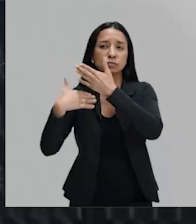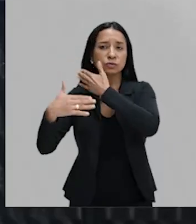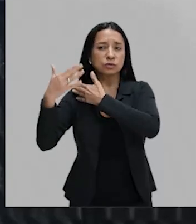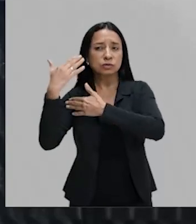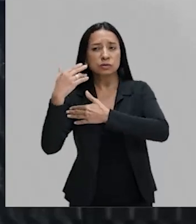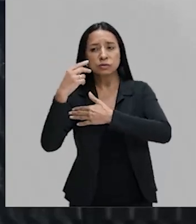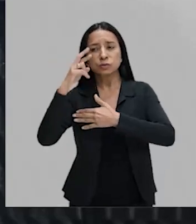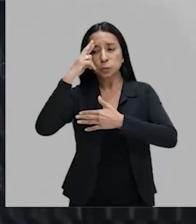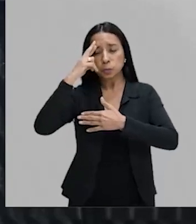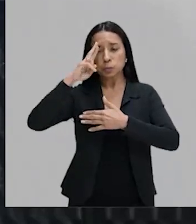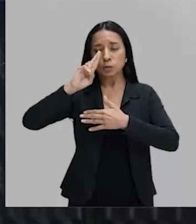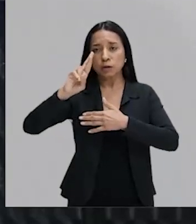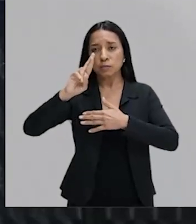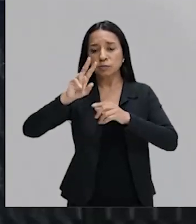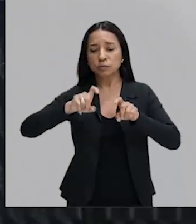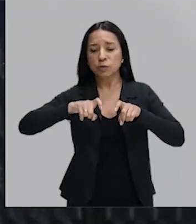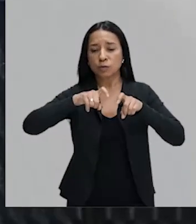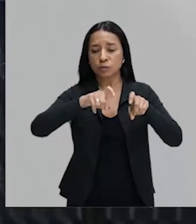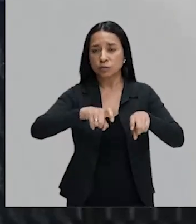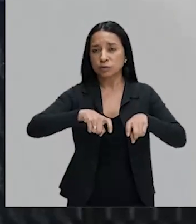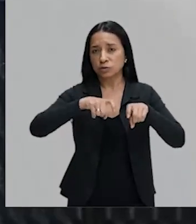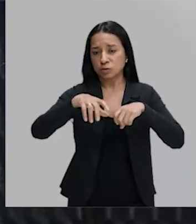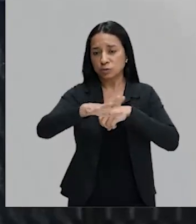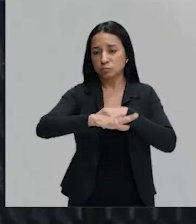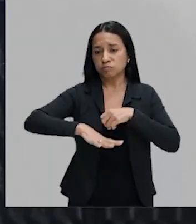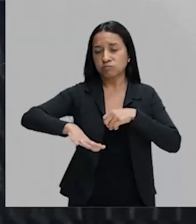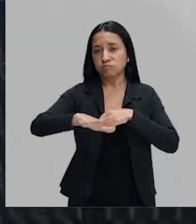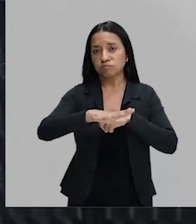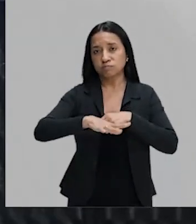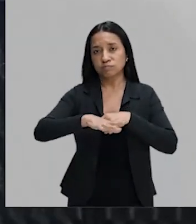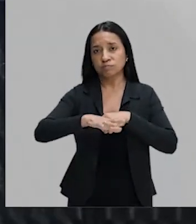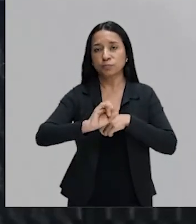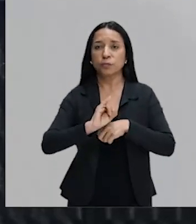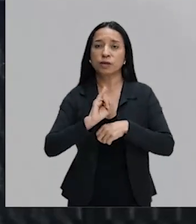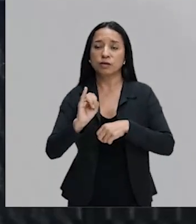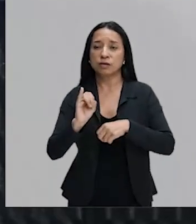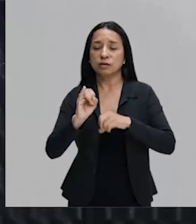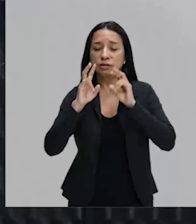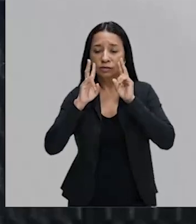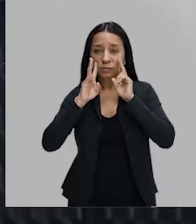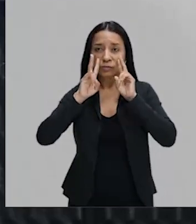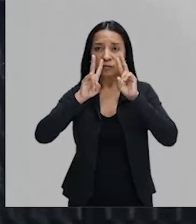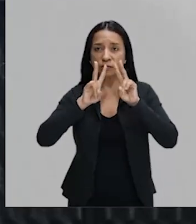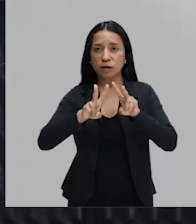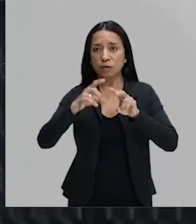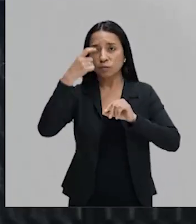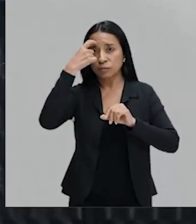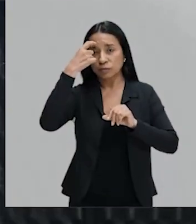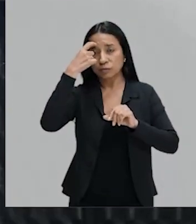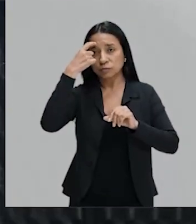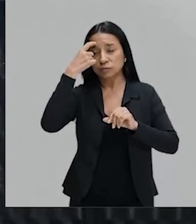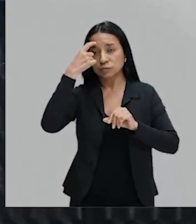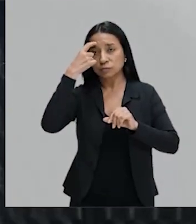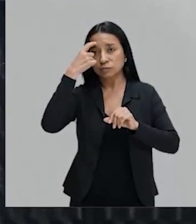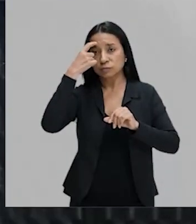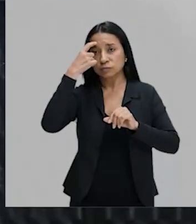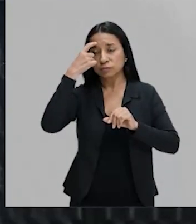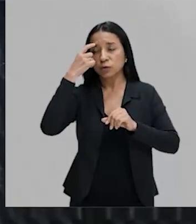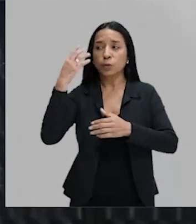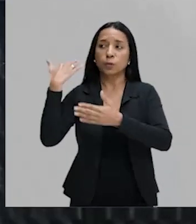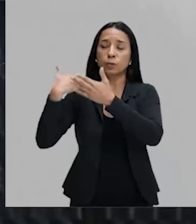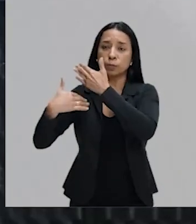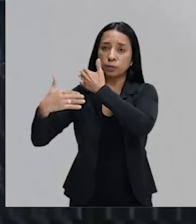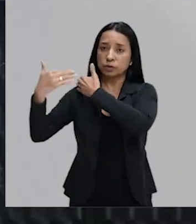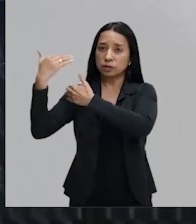engenho do Nordeste açucareiro. Então, se nós analisarmos a mentalidade daqueles